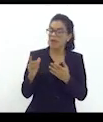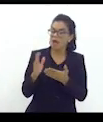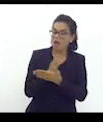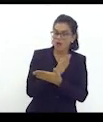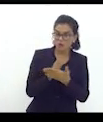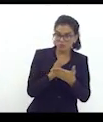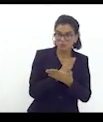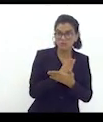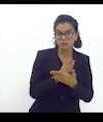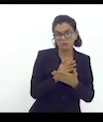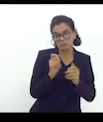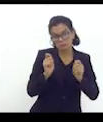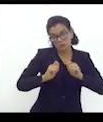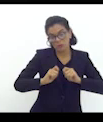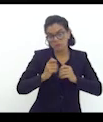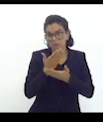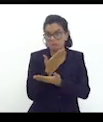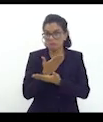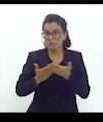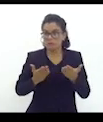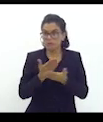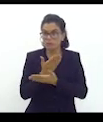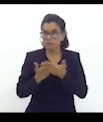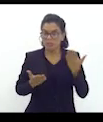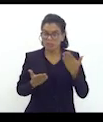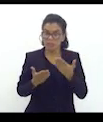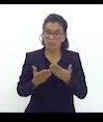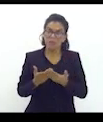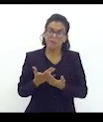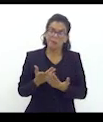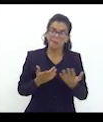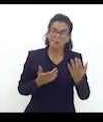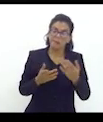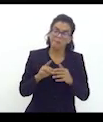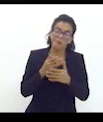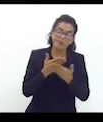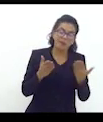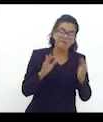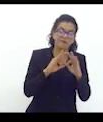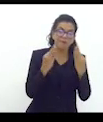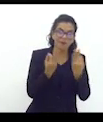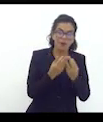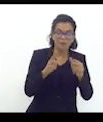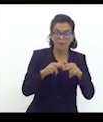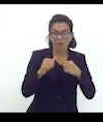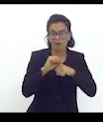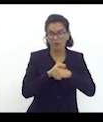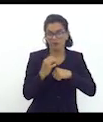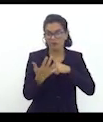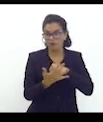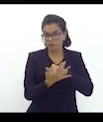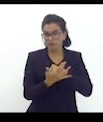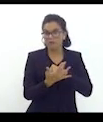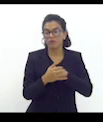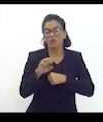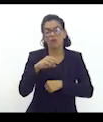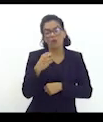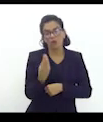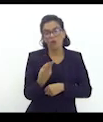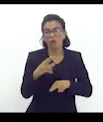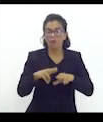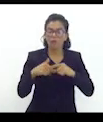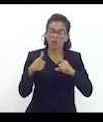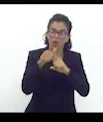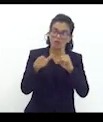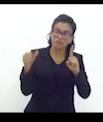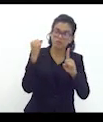As que perderam ao menos um dos seus respectivos familiares em decorrência da Covid-19 ou por